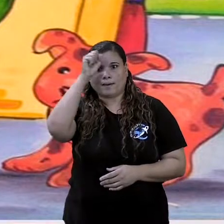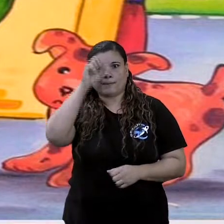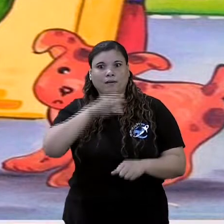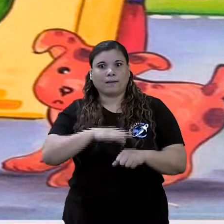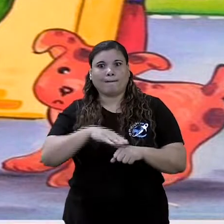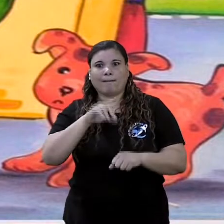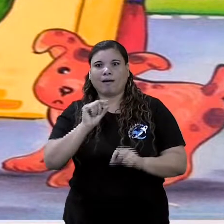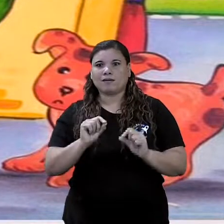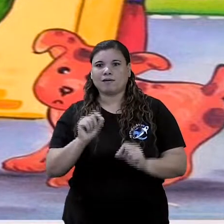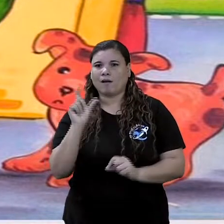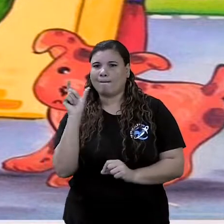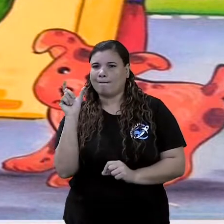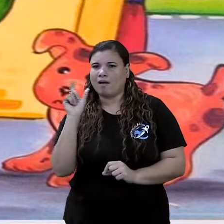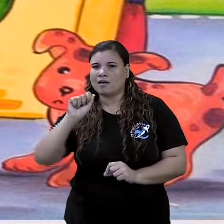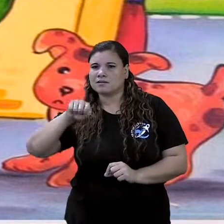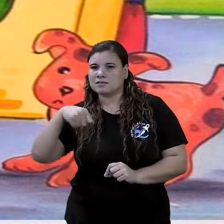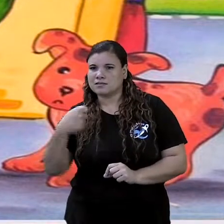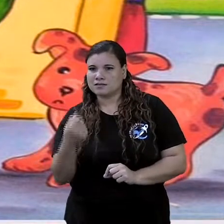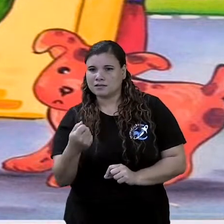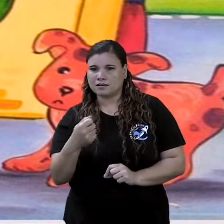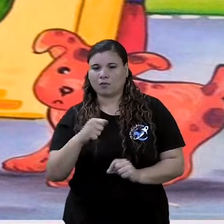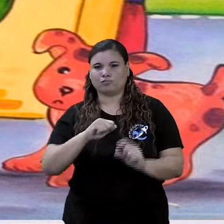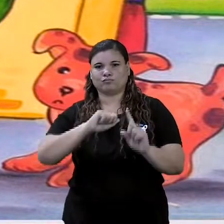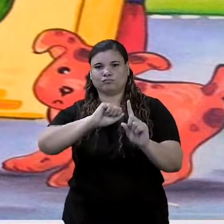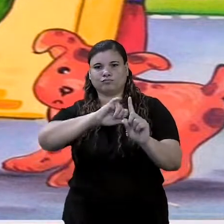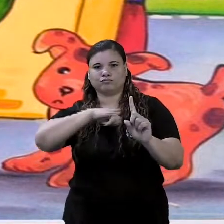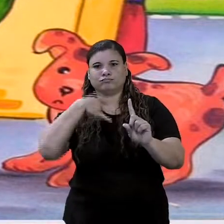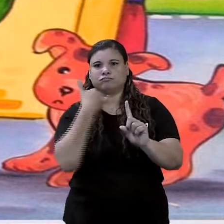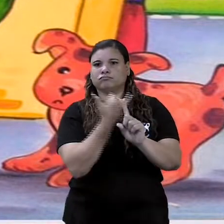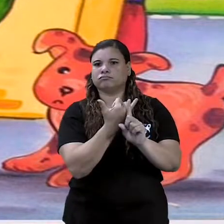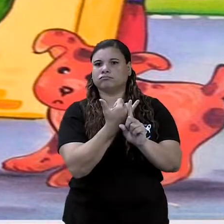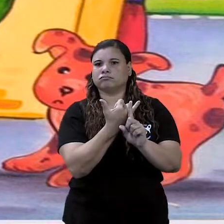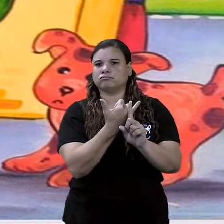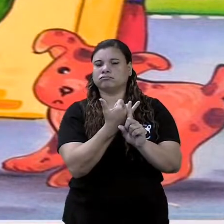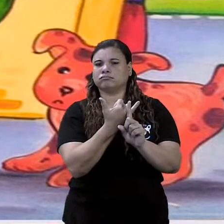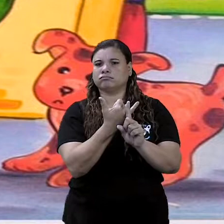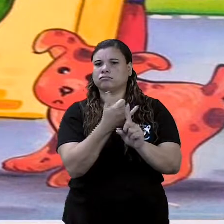esta palavra? O que é bullying para vocês?